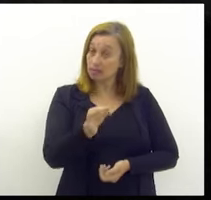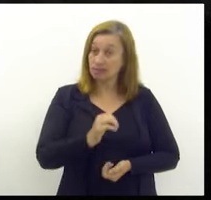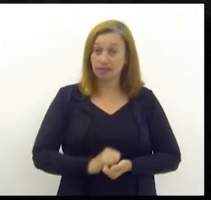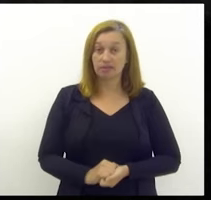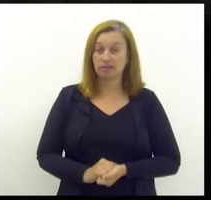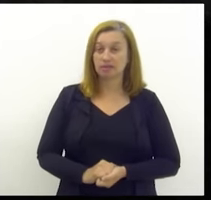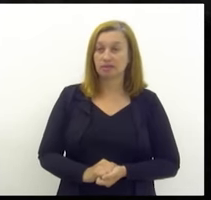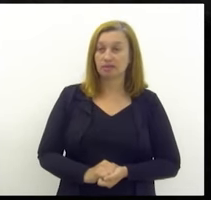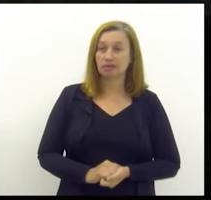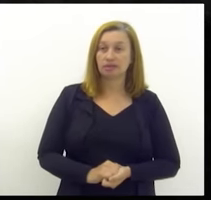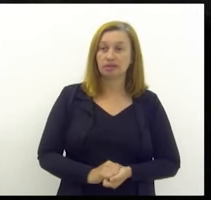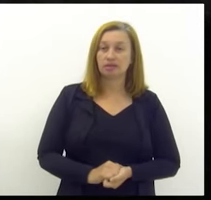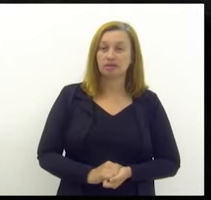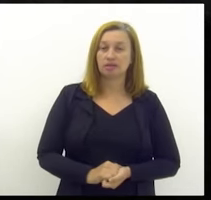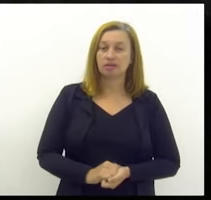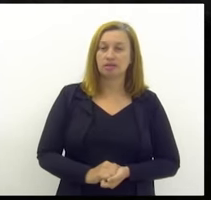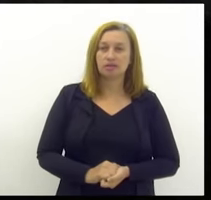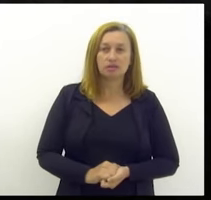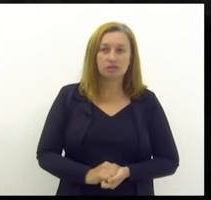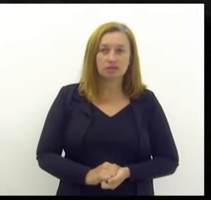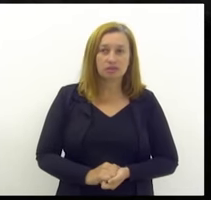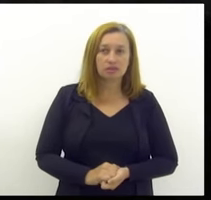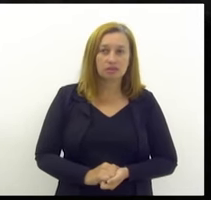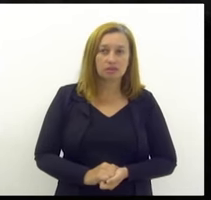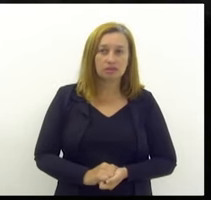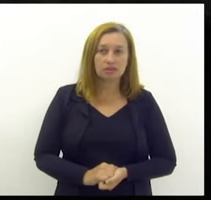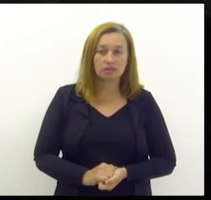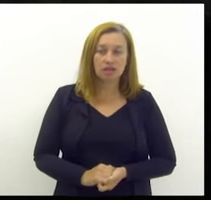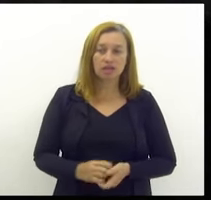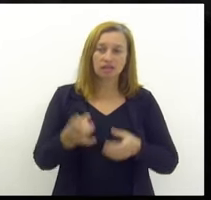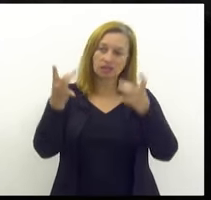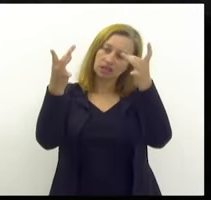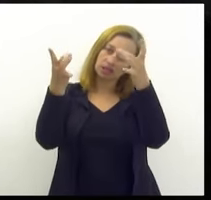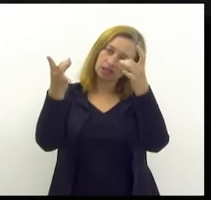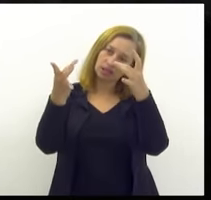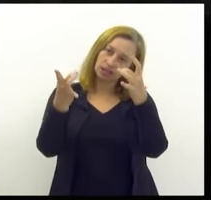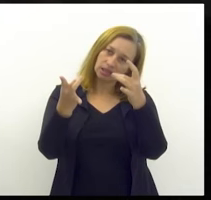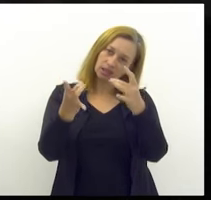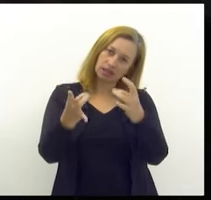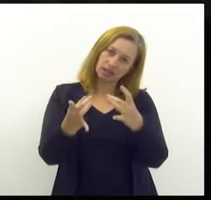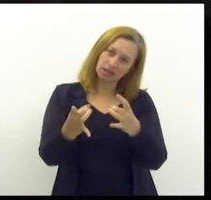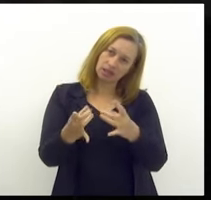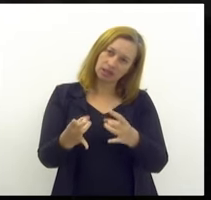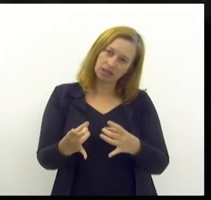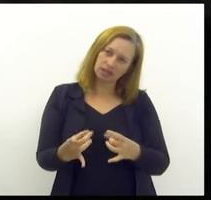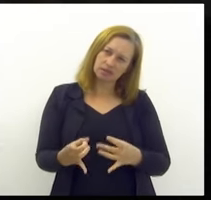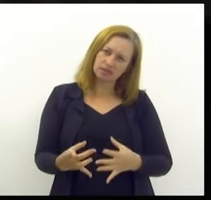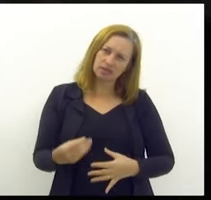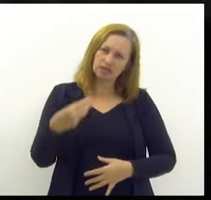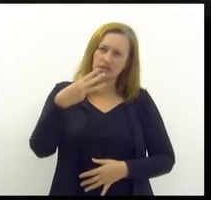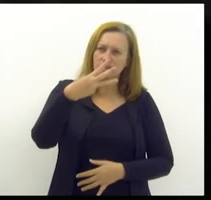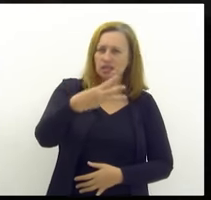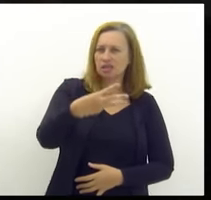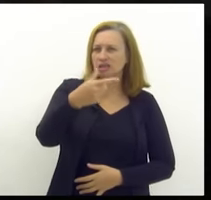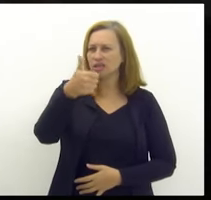eles abriram detalhadamente em 31